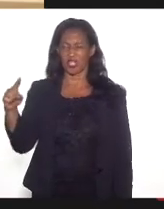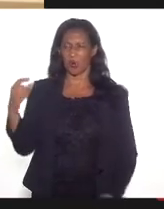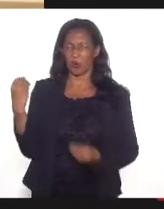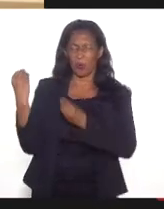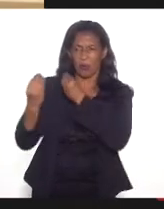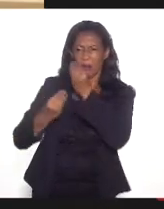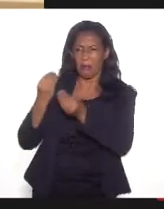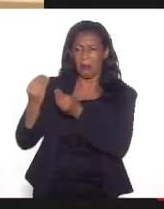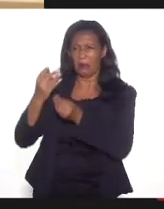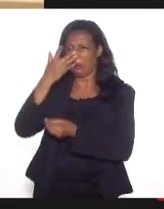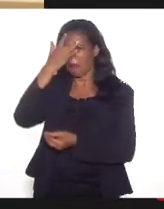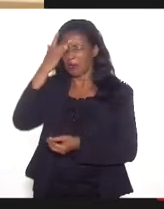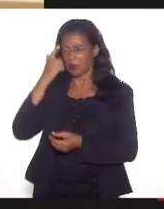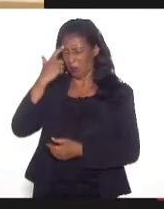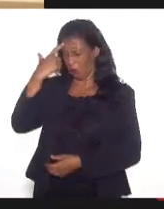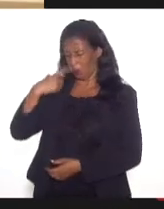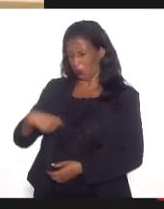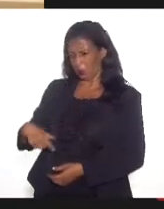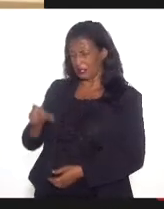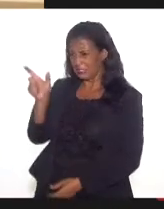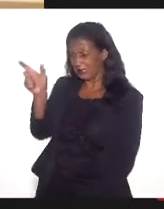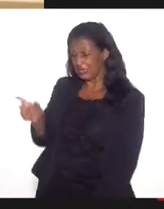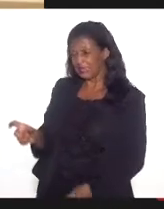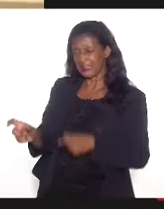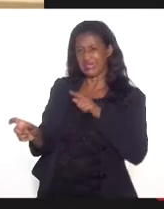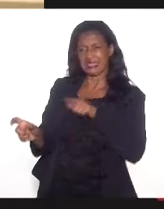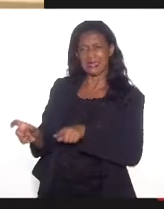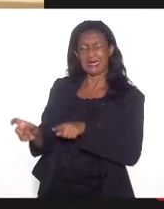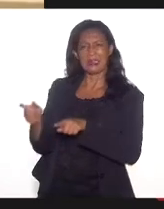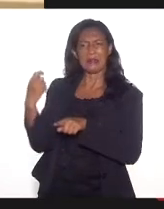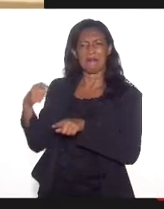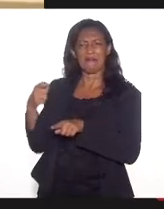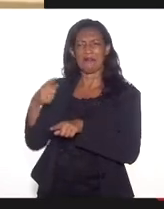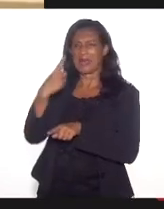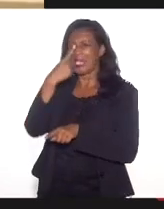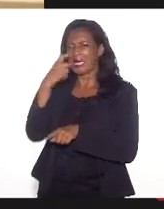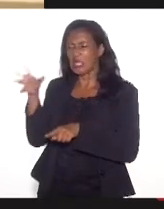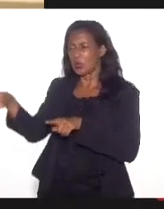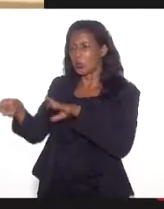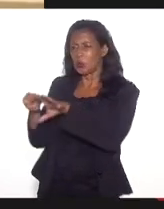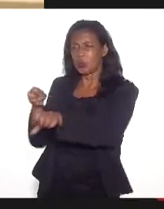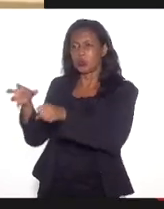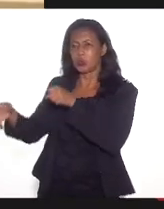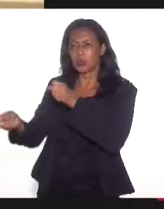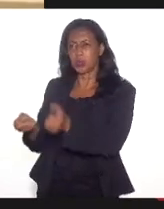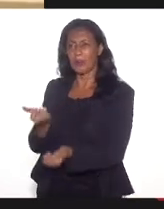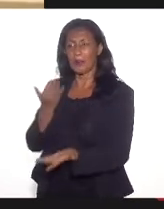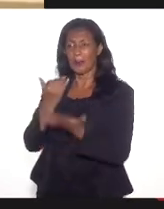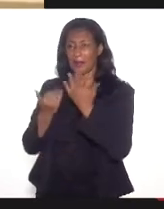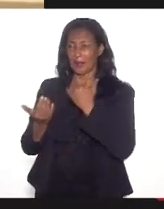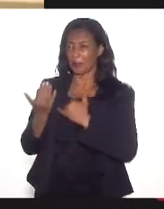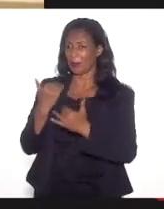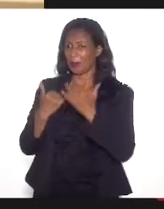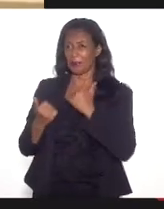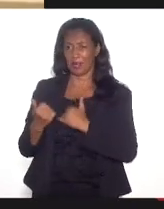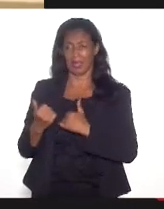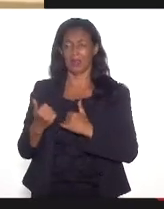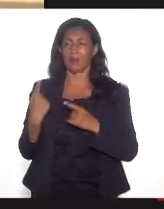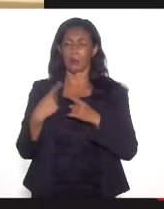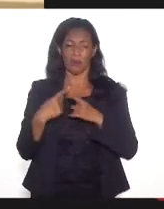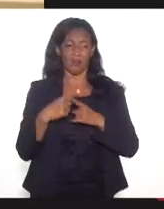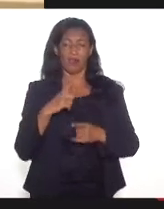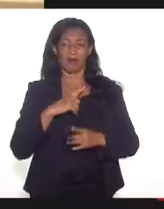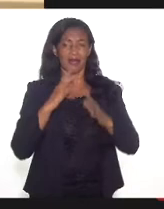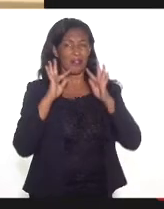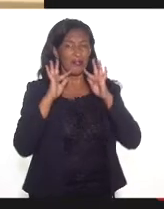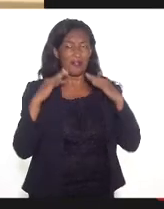daqueles que dependem do lixo para sobreviver e do lixo mesmo, porque tem famílias